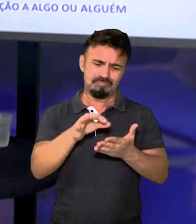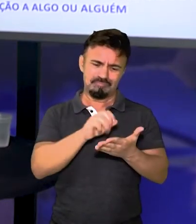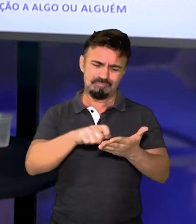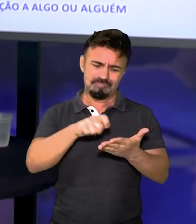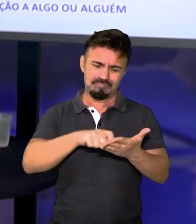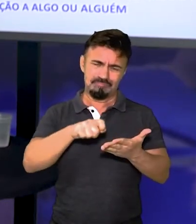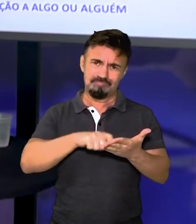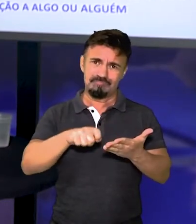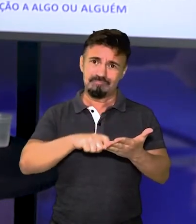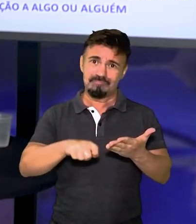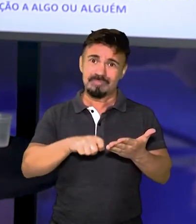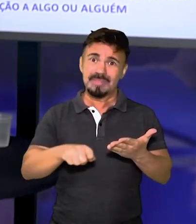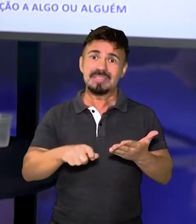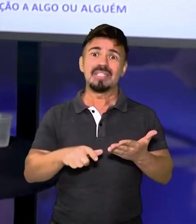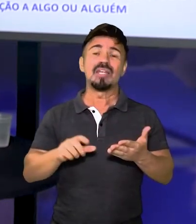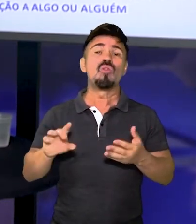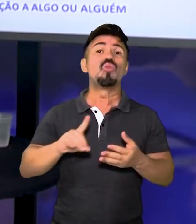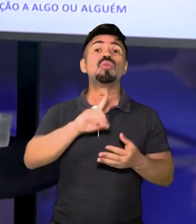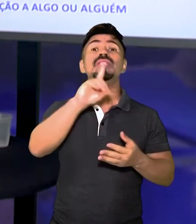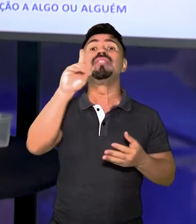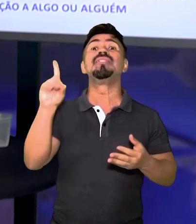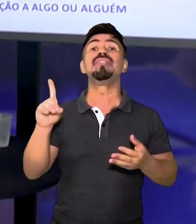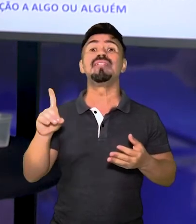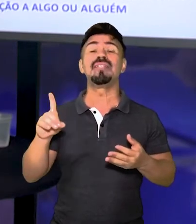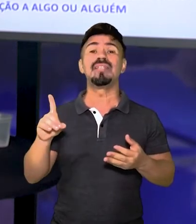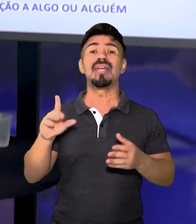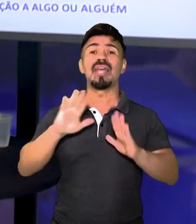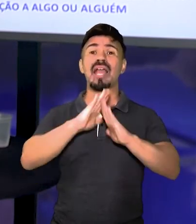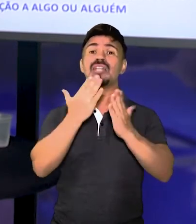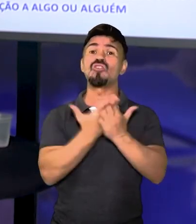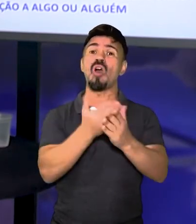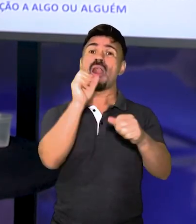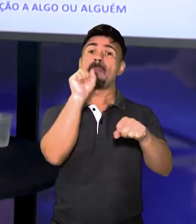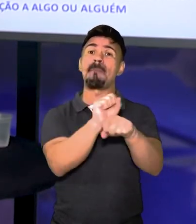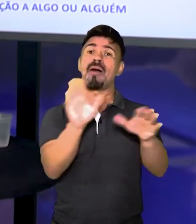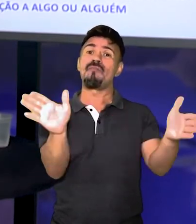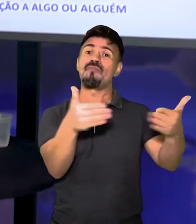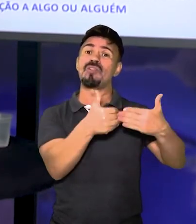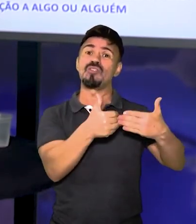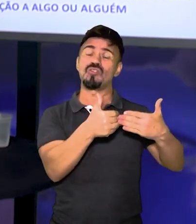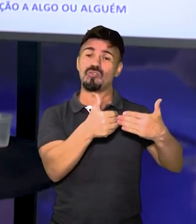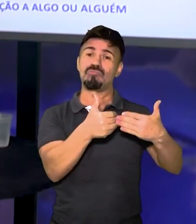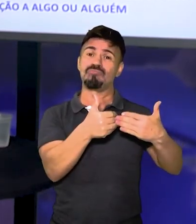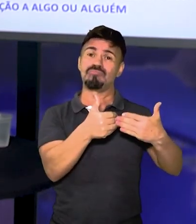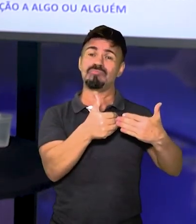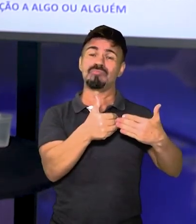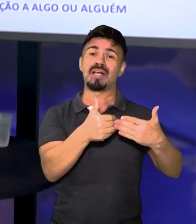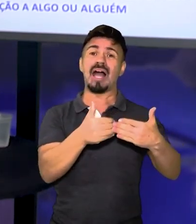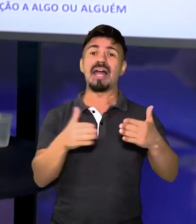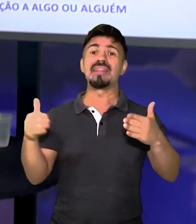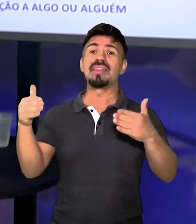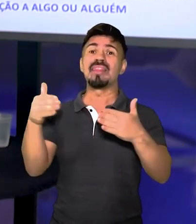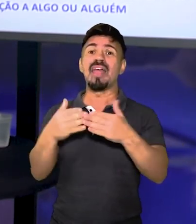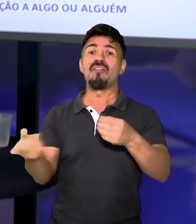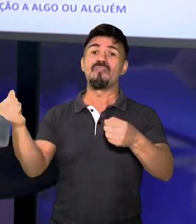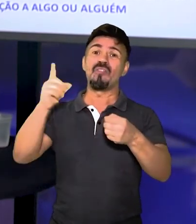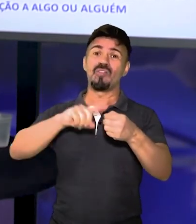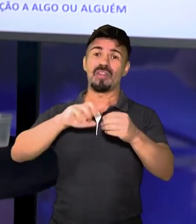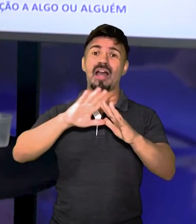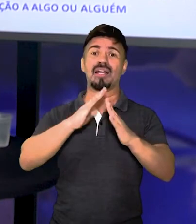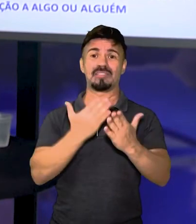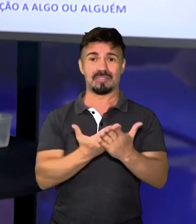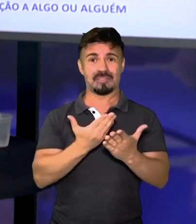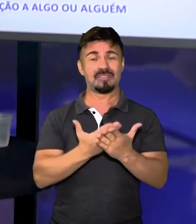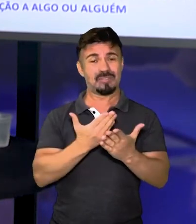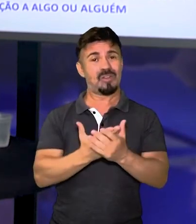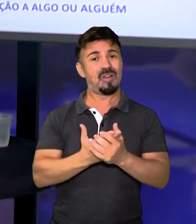Comece a fazer, aliás, justamente uma página de diário do dia que a sua escola parou até quando você